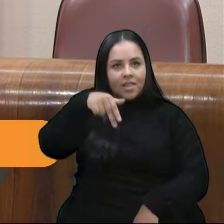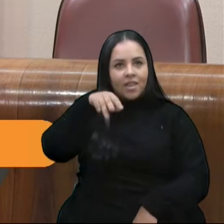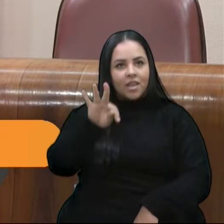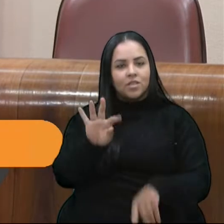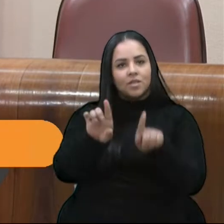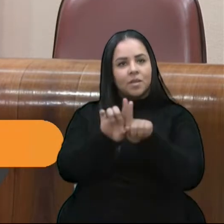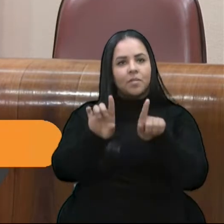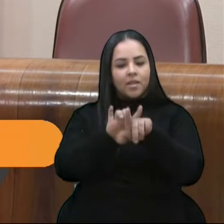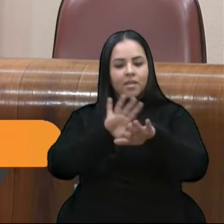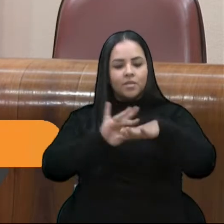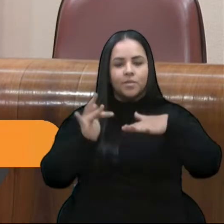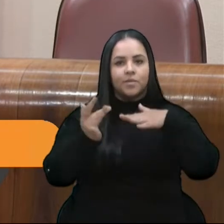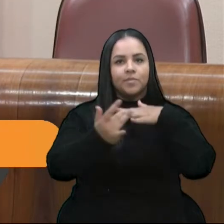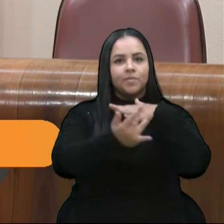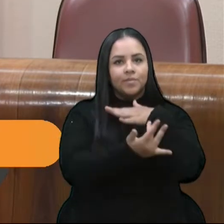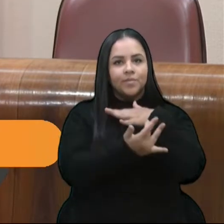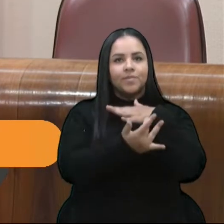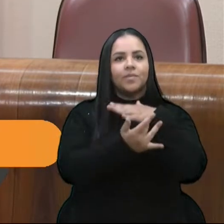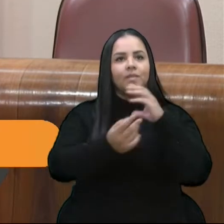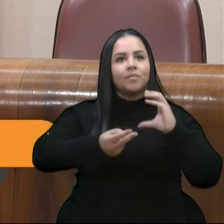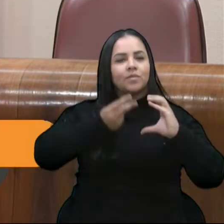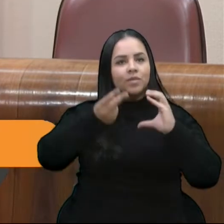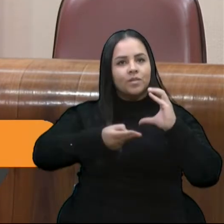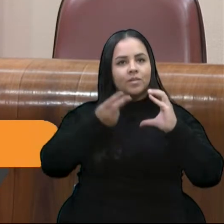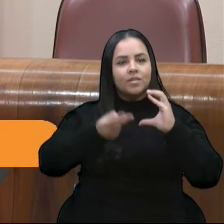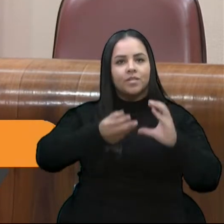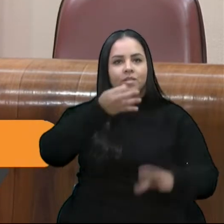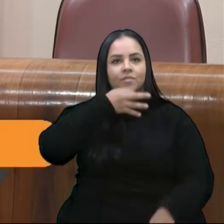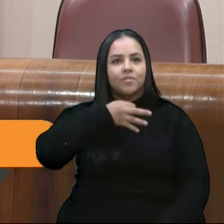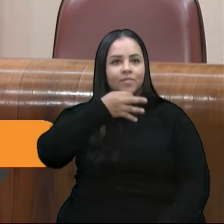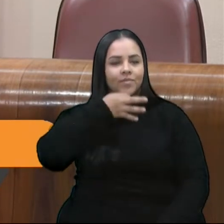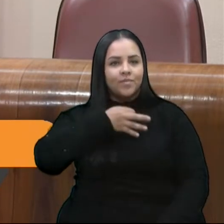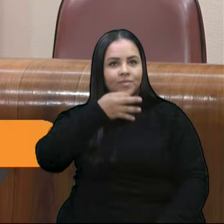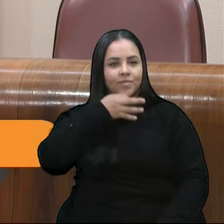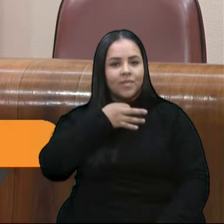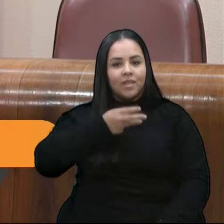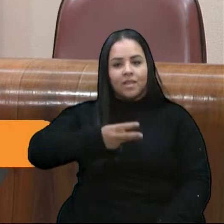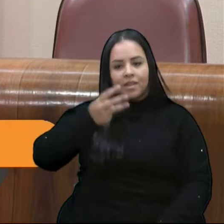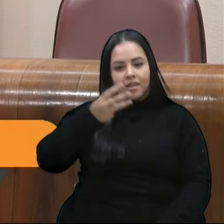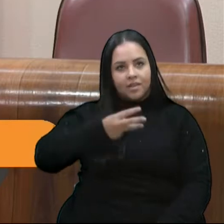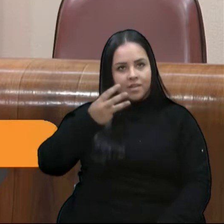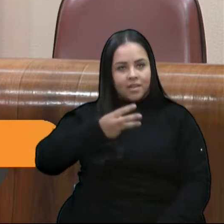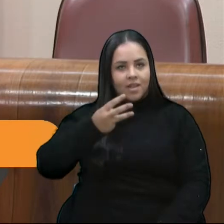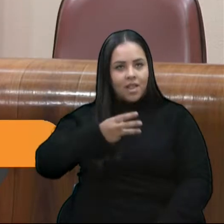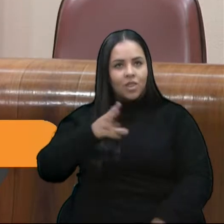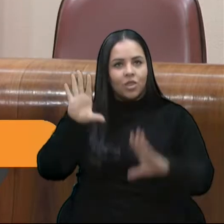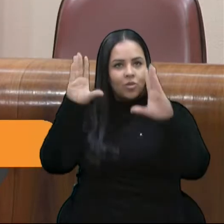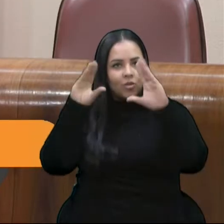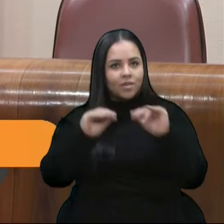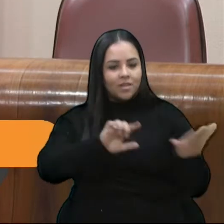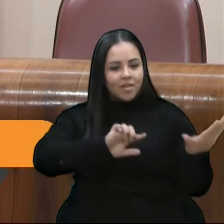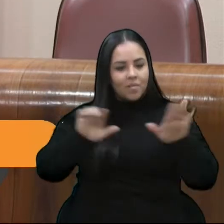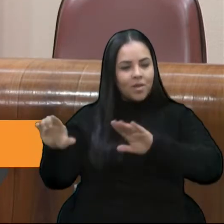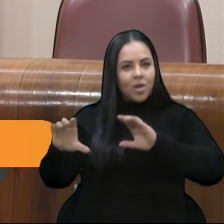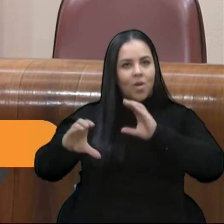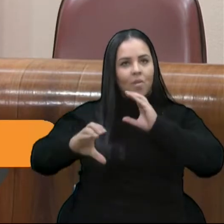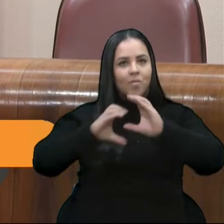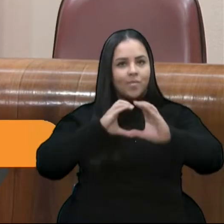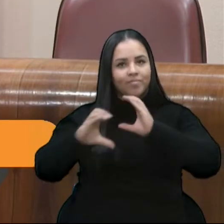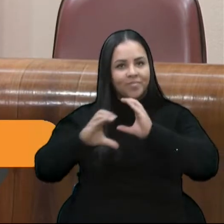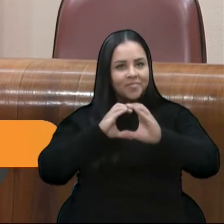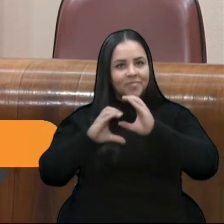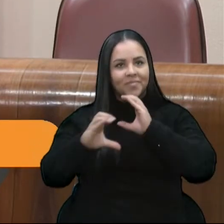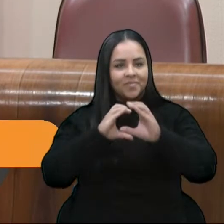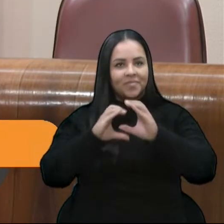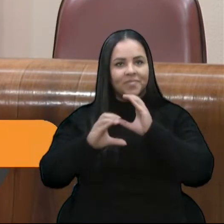redes sociais da Câmara de Vereadores de Caxias do Sul, a terceira noite da Semana da Comunicação, na